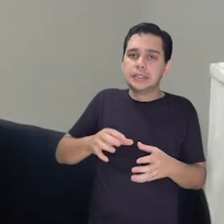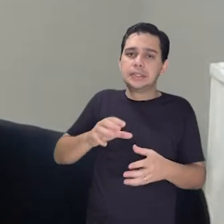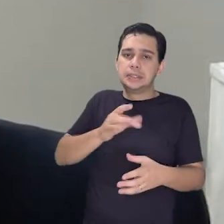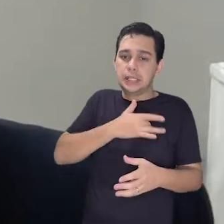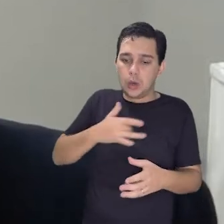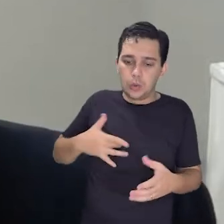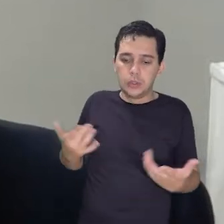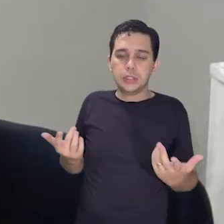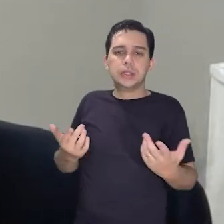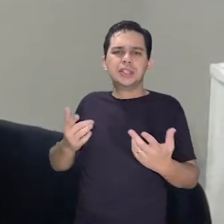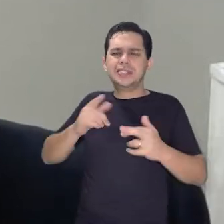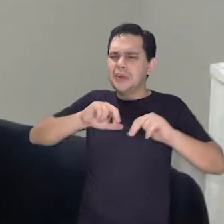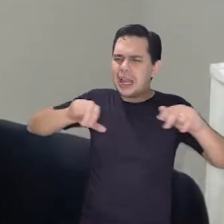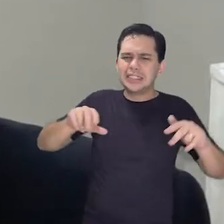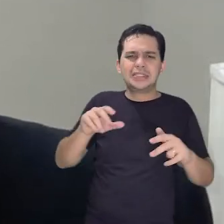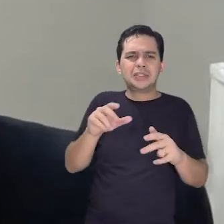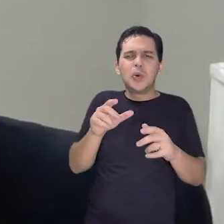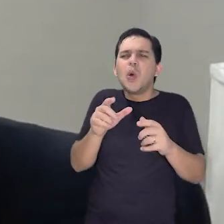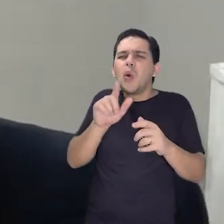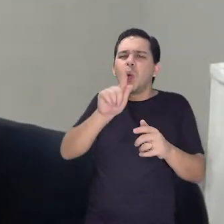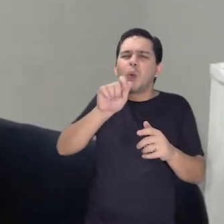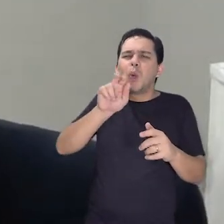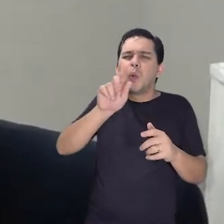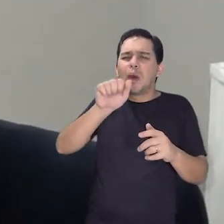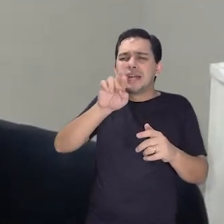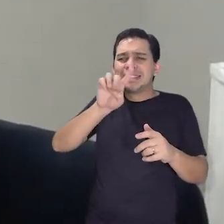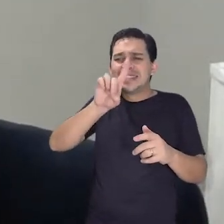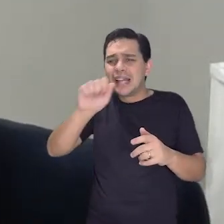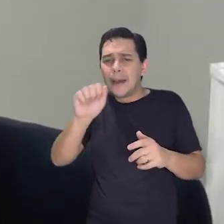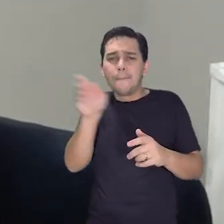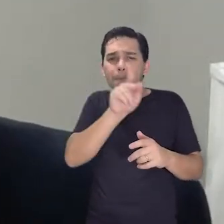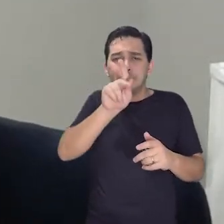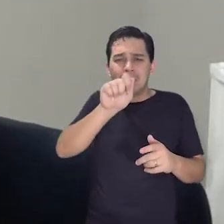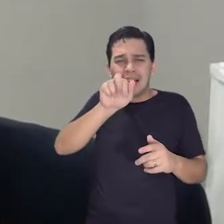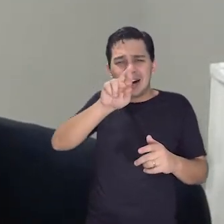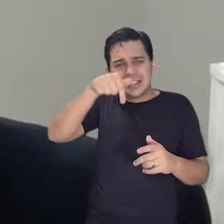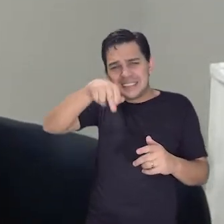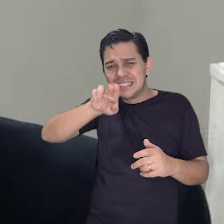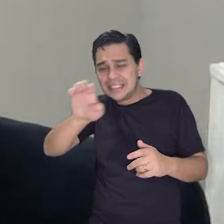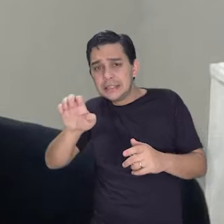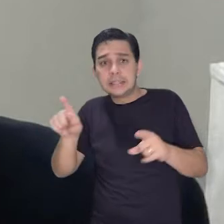equipes ambientais, guarda-parques, precisamos mobilizar